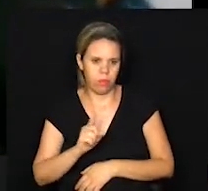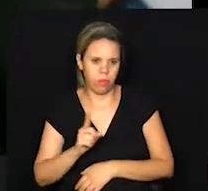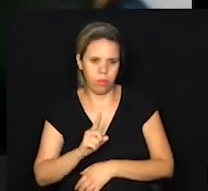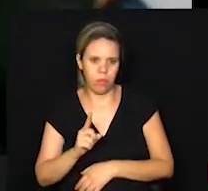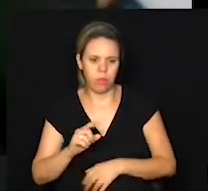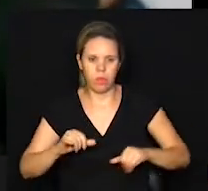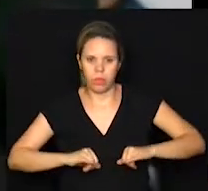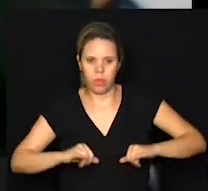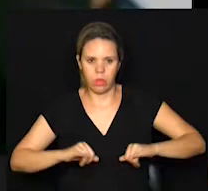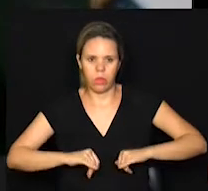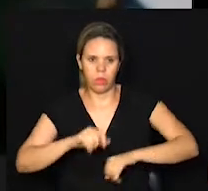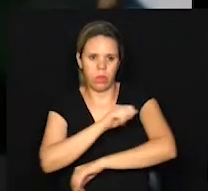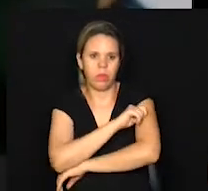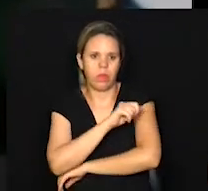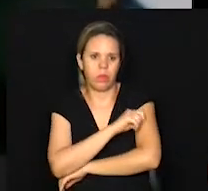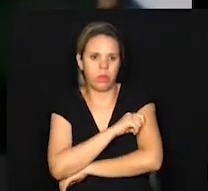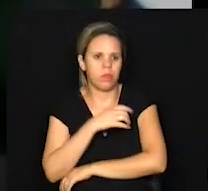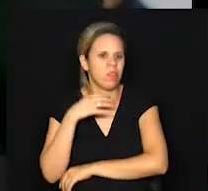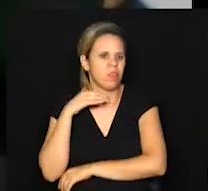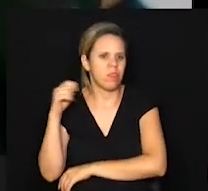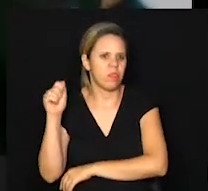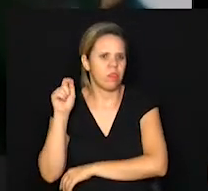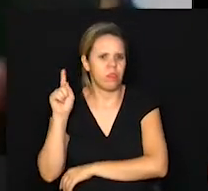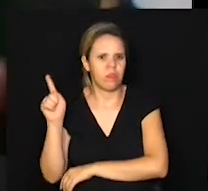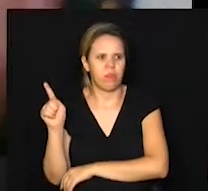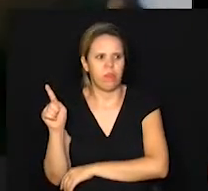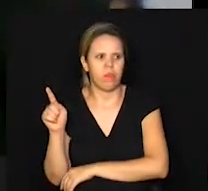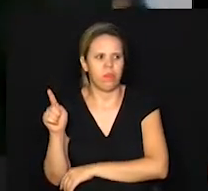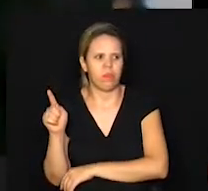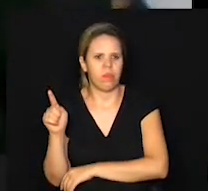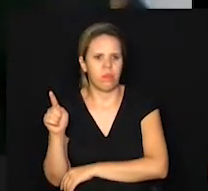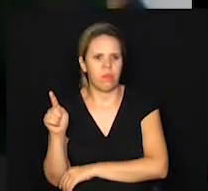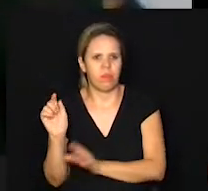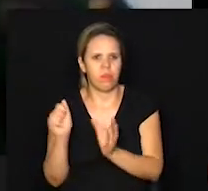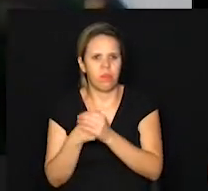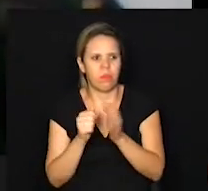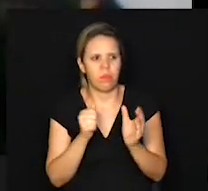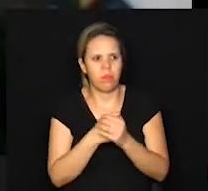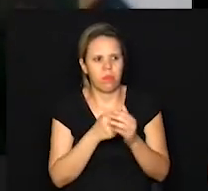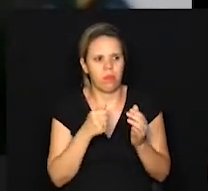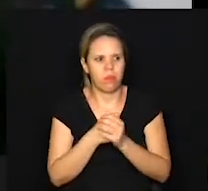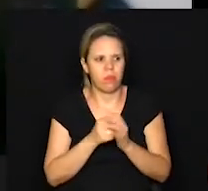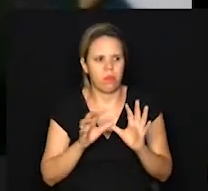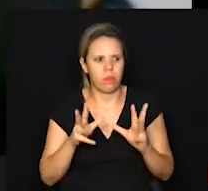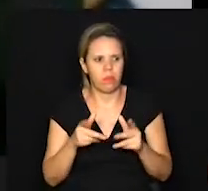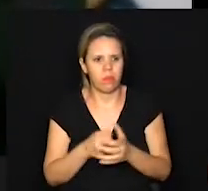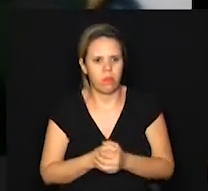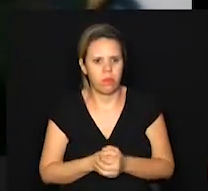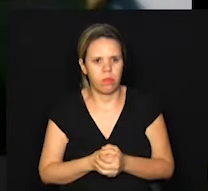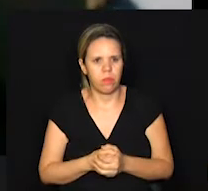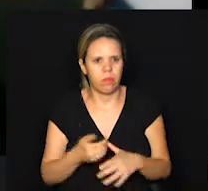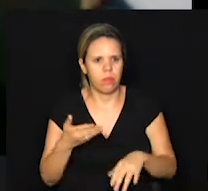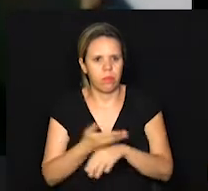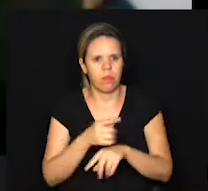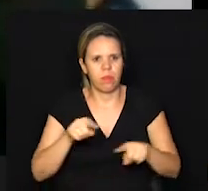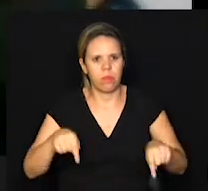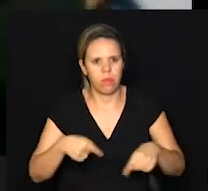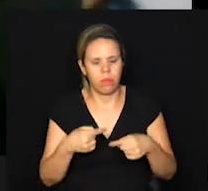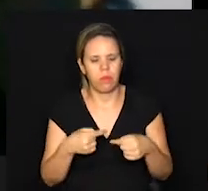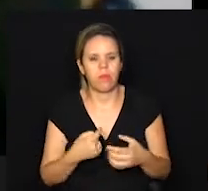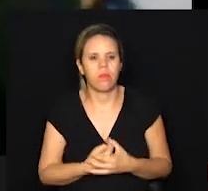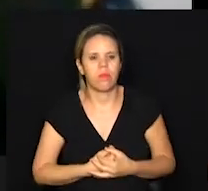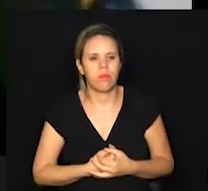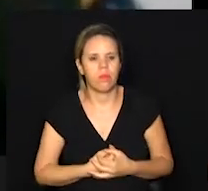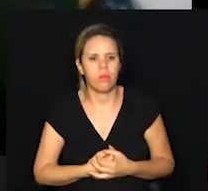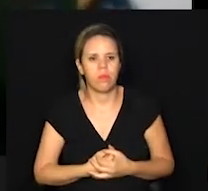foi um aluno que se matou no campus lá, e eles maquiaram tudo, e a gente não podia nem entrar em sala de aula. Eu entrava em sala